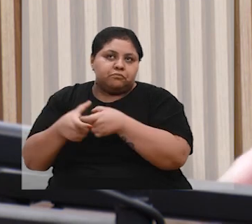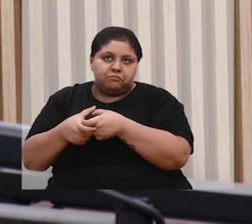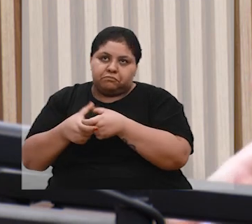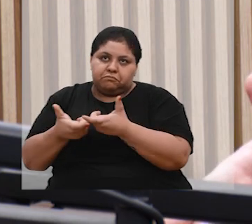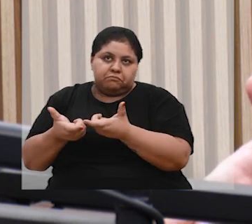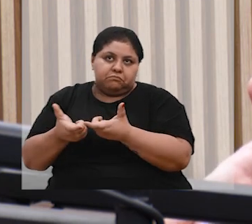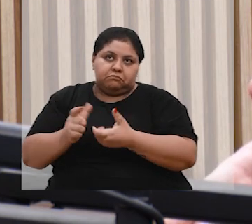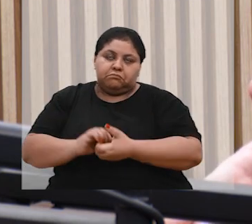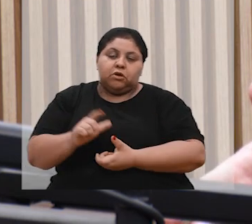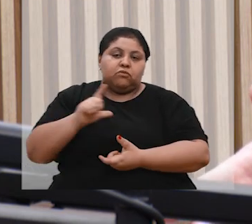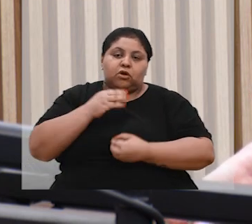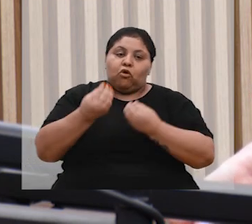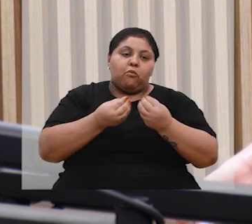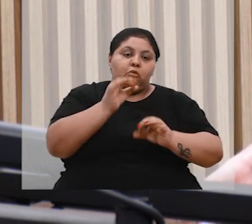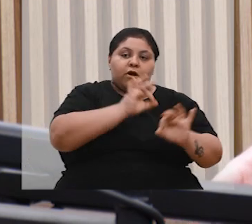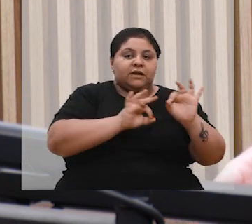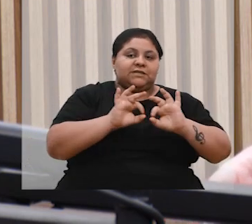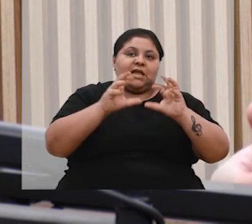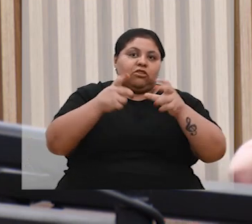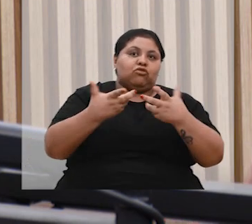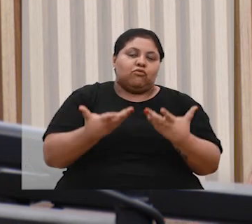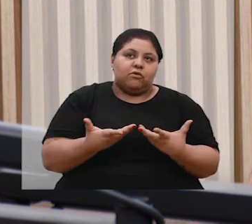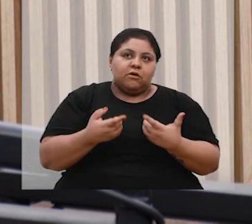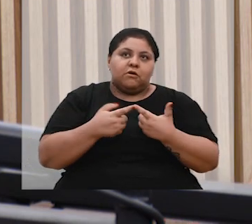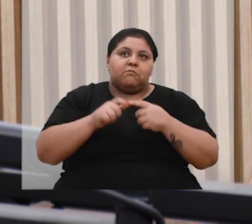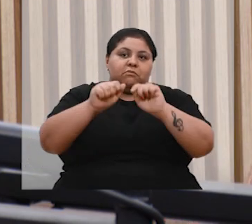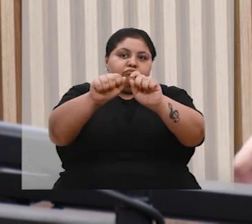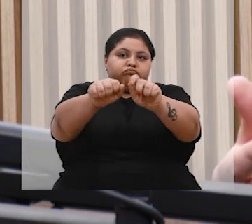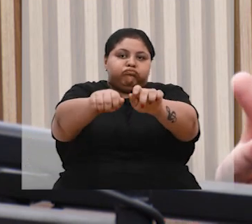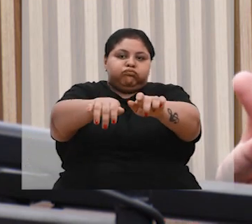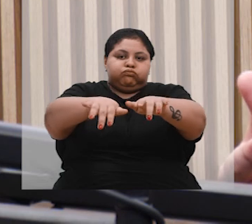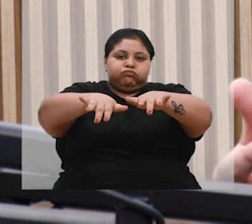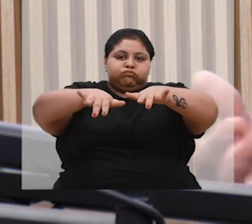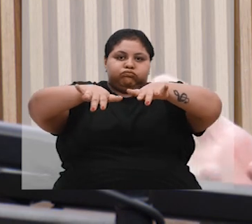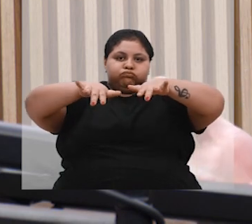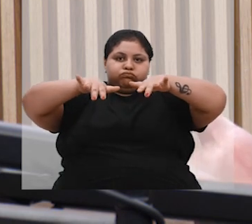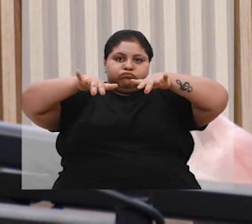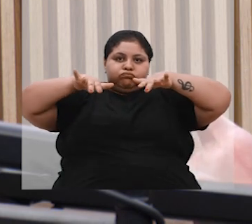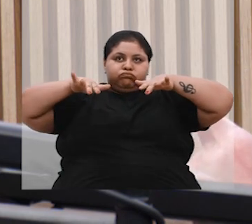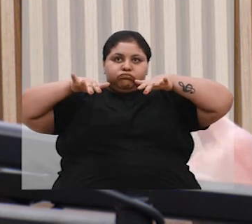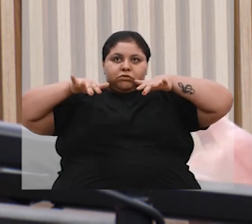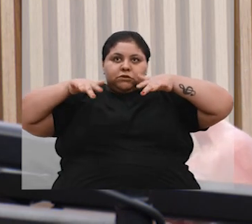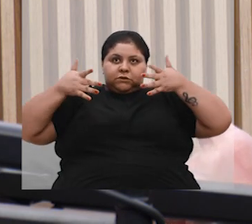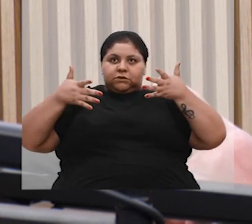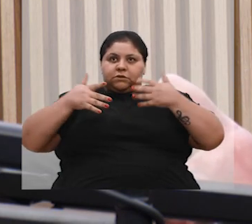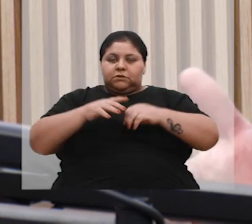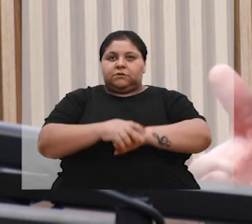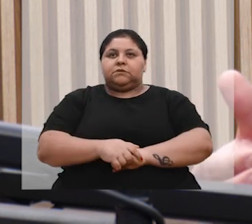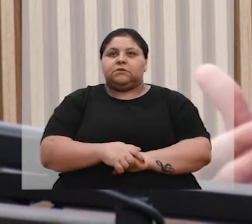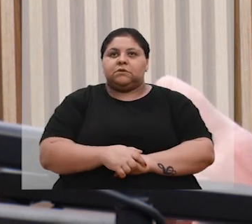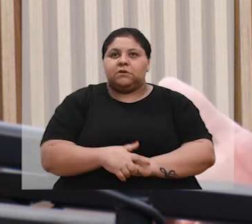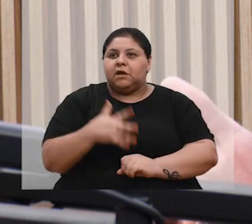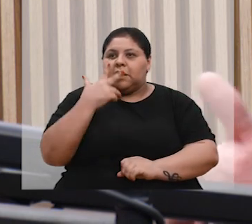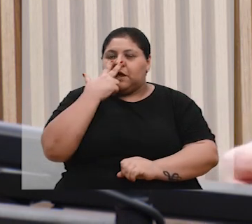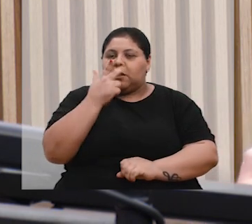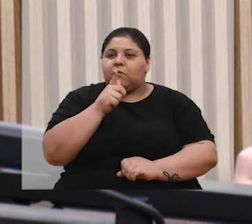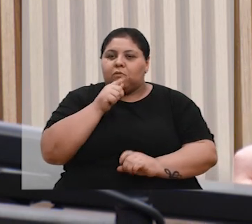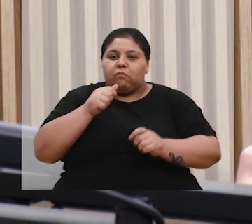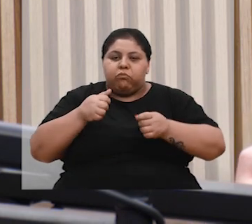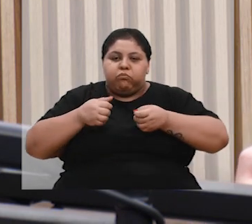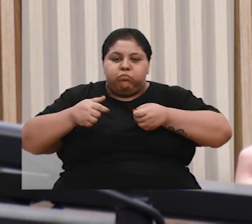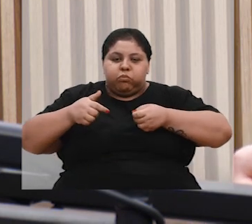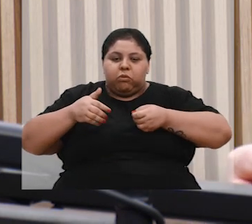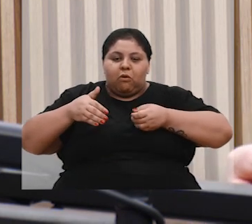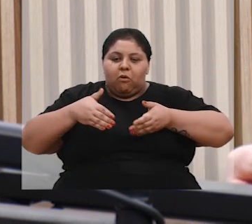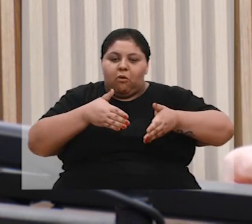não tem muito bem onde colocar todos eles. E o plenário cresce em direção àquela ágora, onde estão